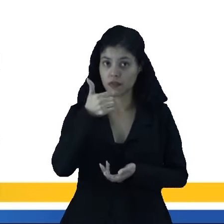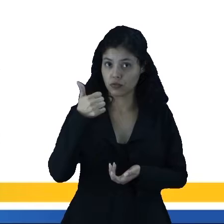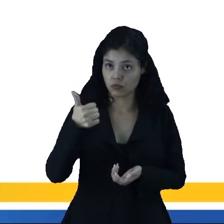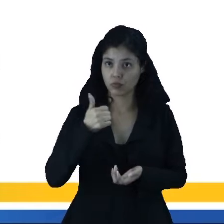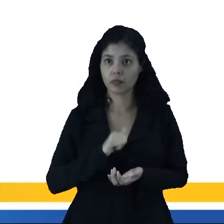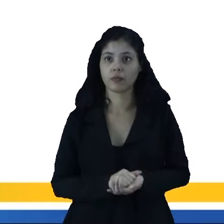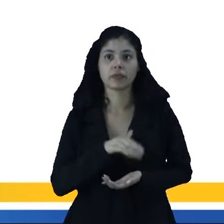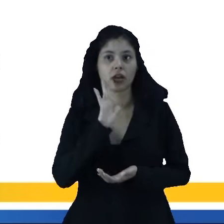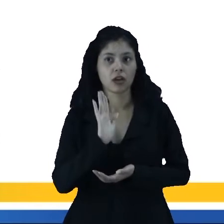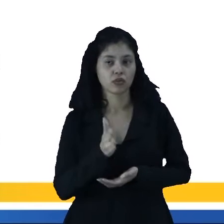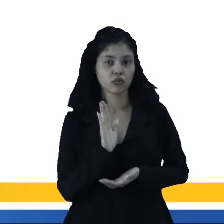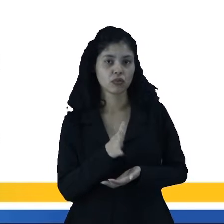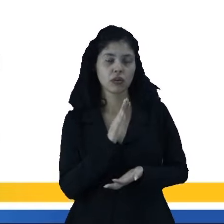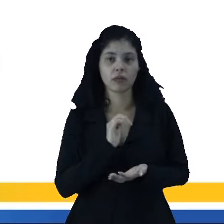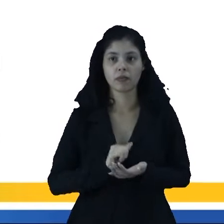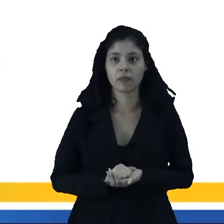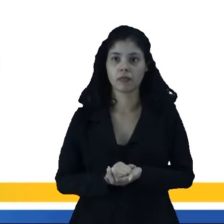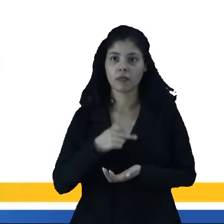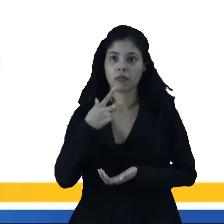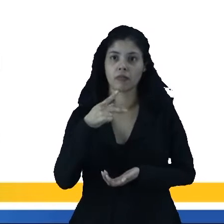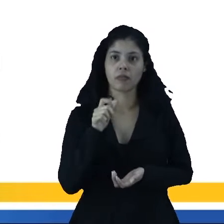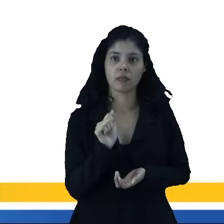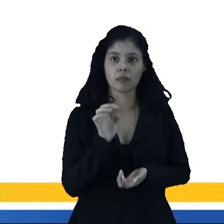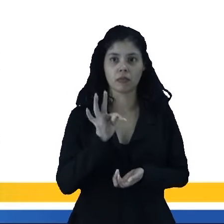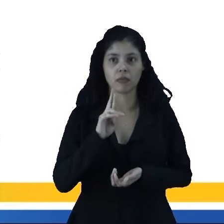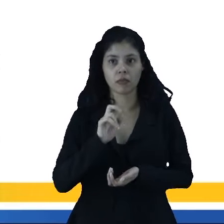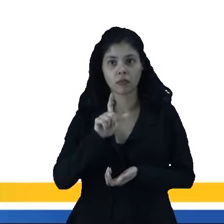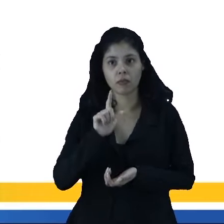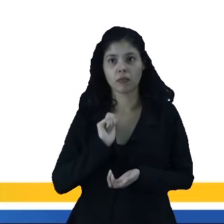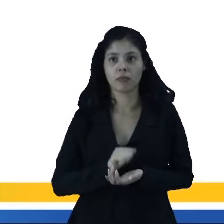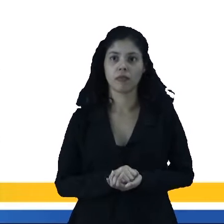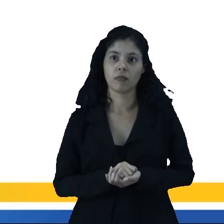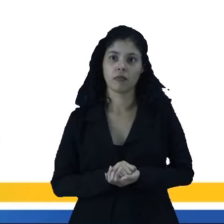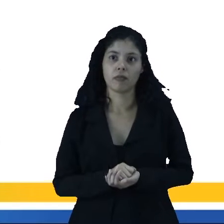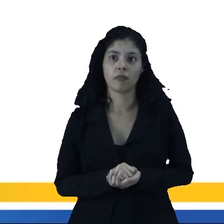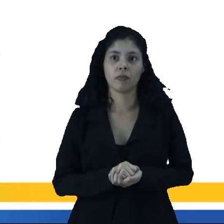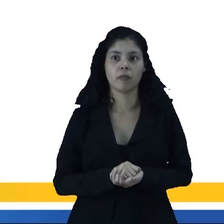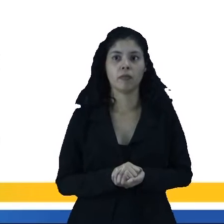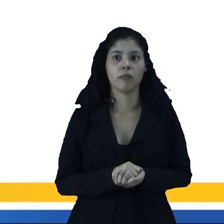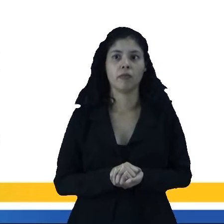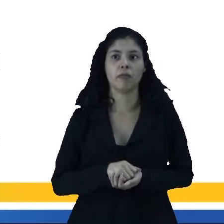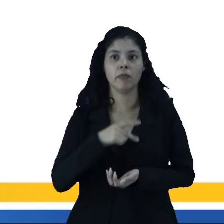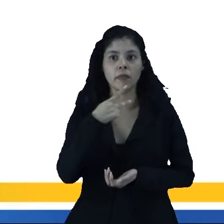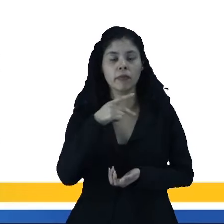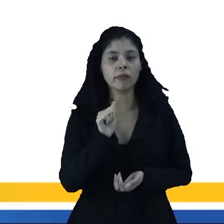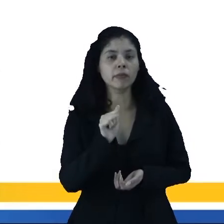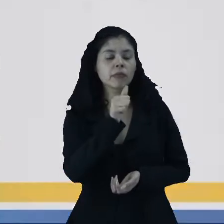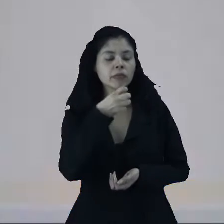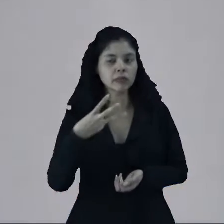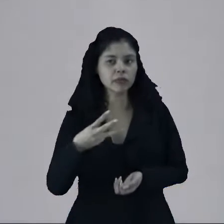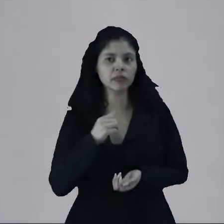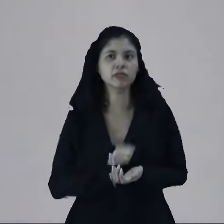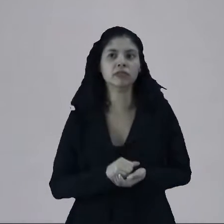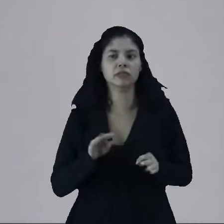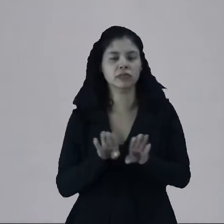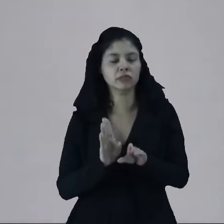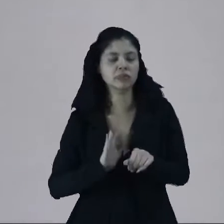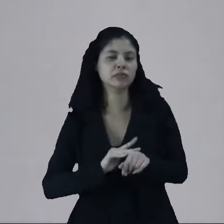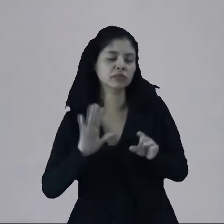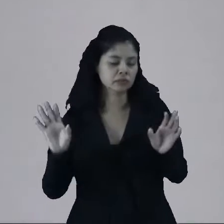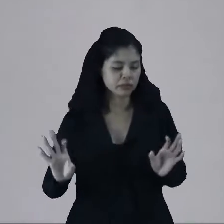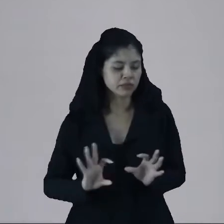21. Já, por exemplo, a de Patau, ela é a trissomia no par 13. E a gente tem doenças